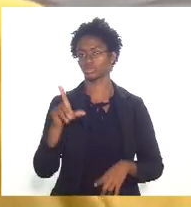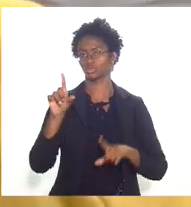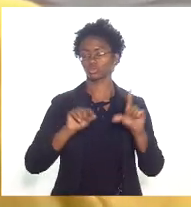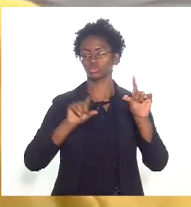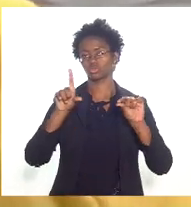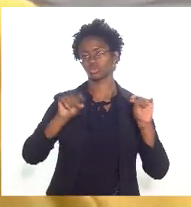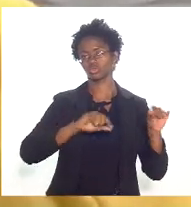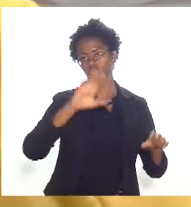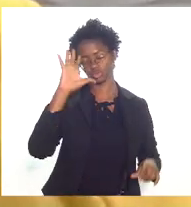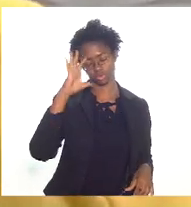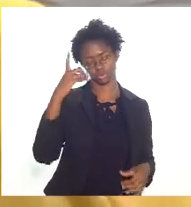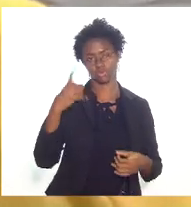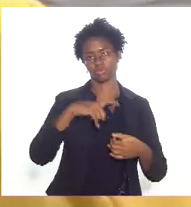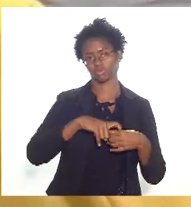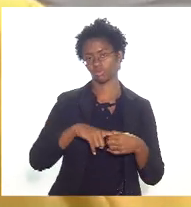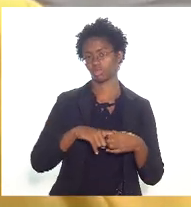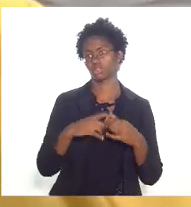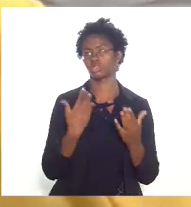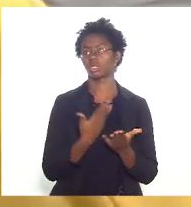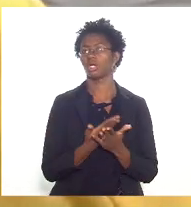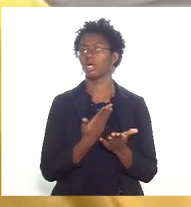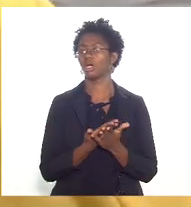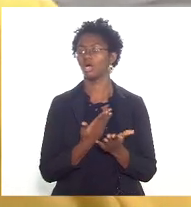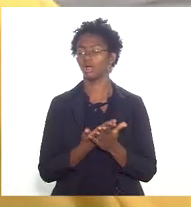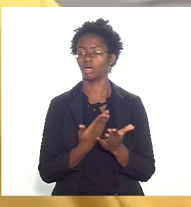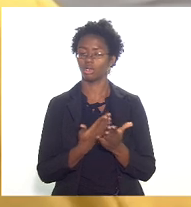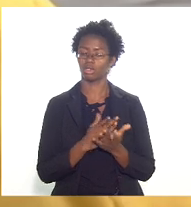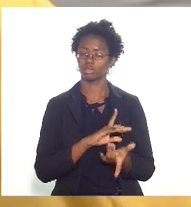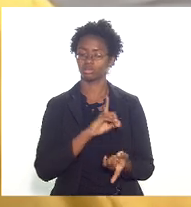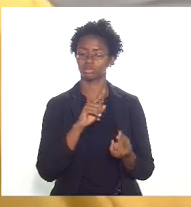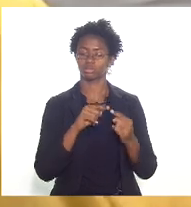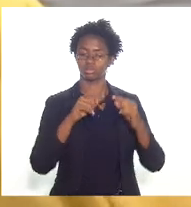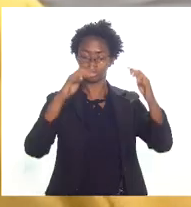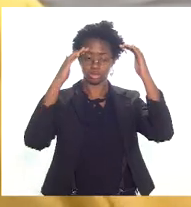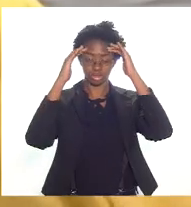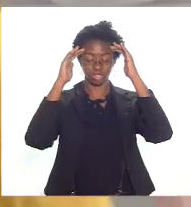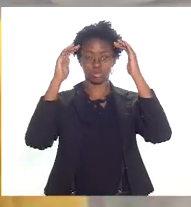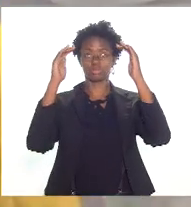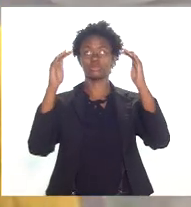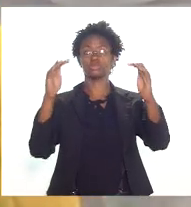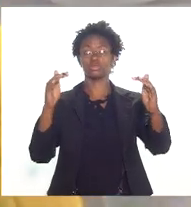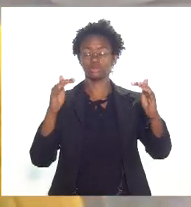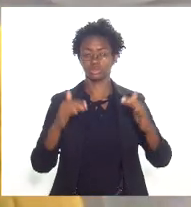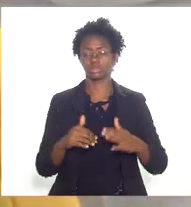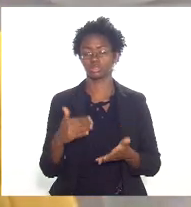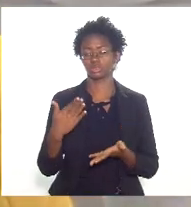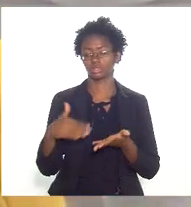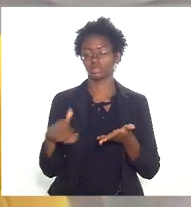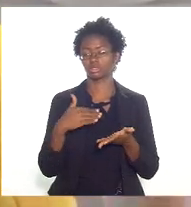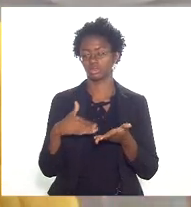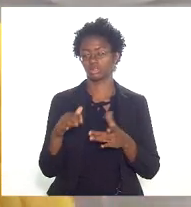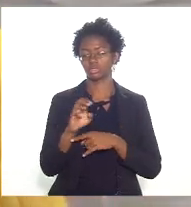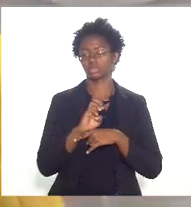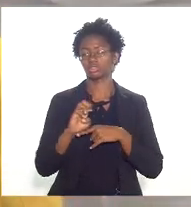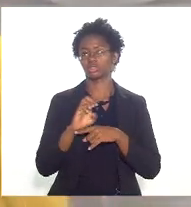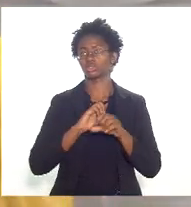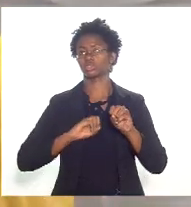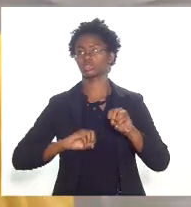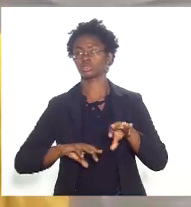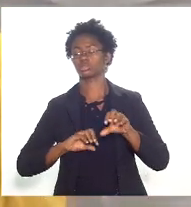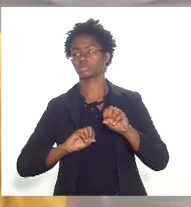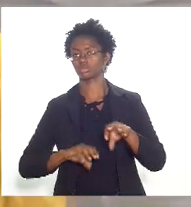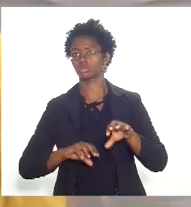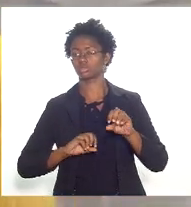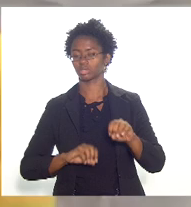sobre a retomada das aulas passa por uma obediência da Secretaria de Estado de Educação ao que